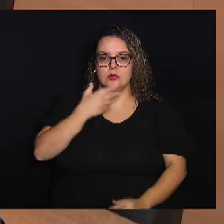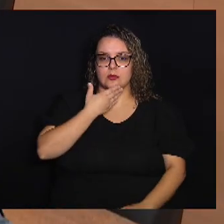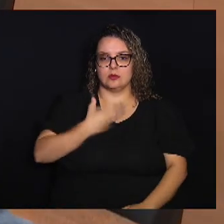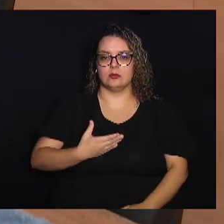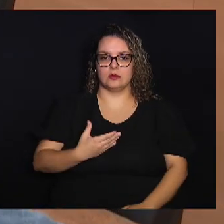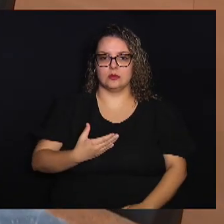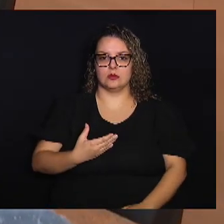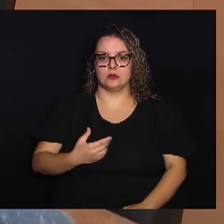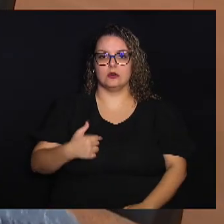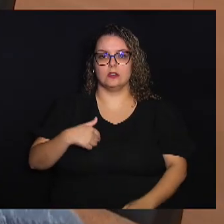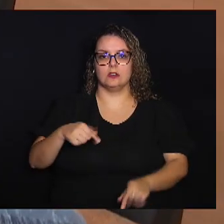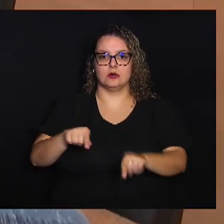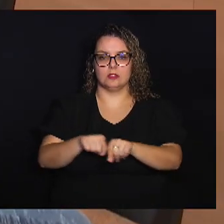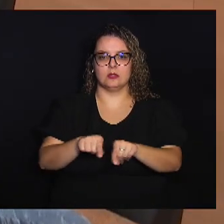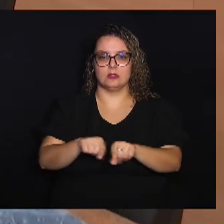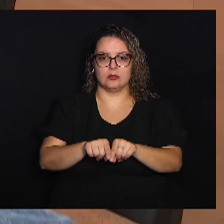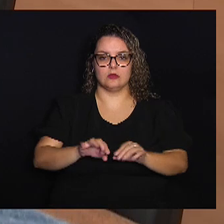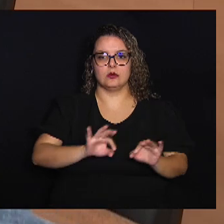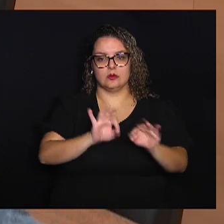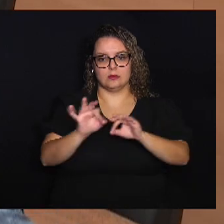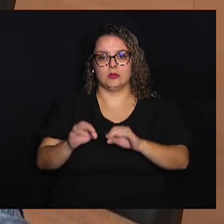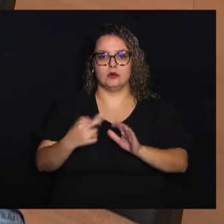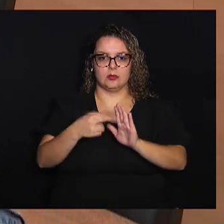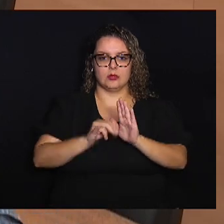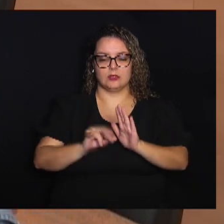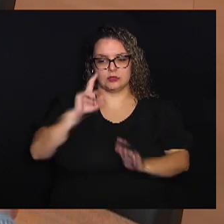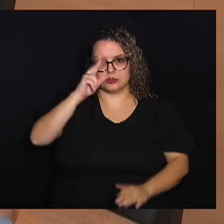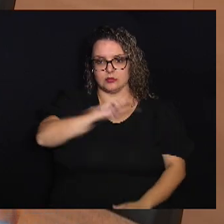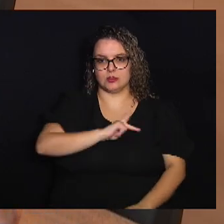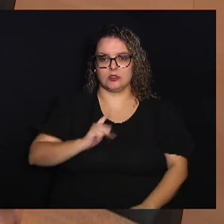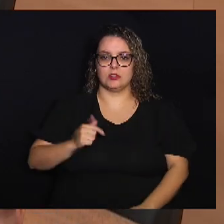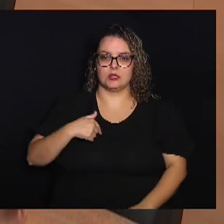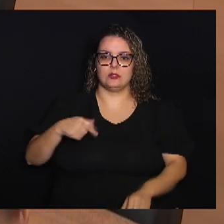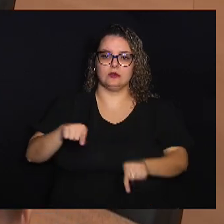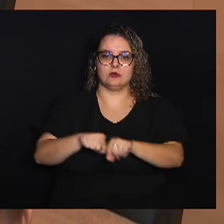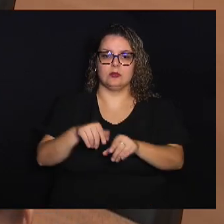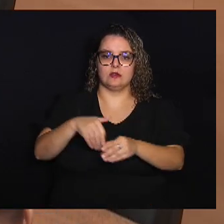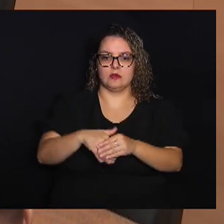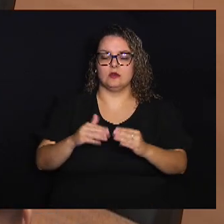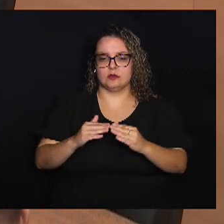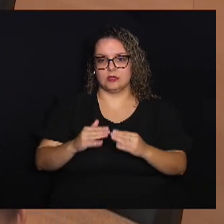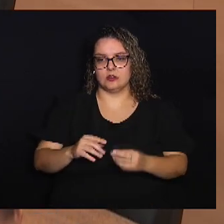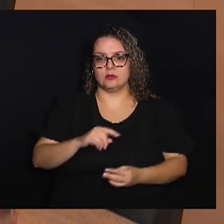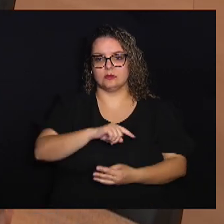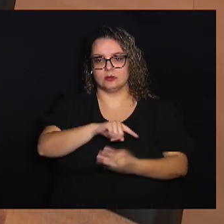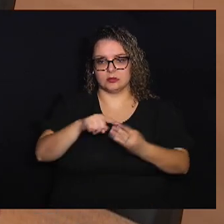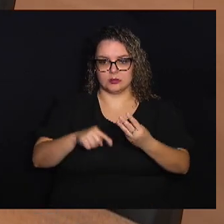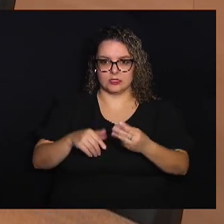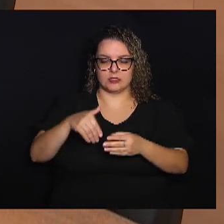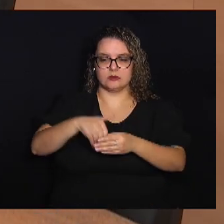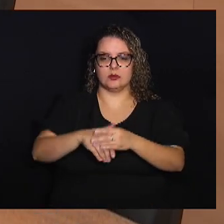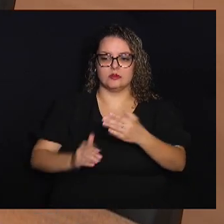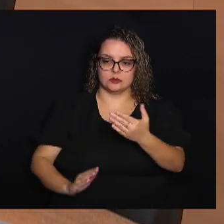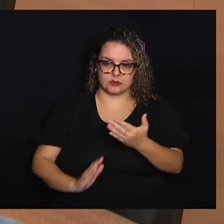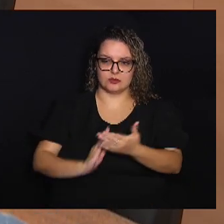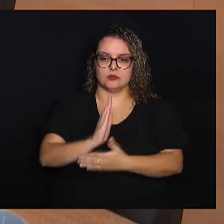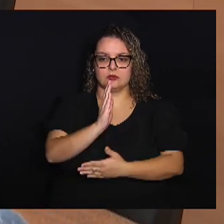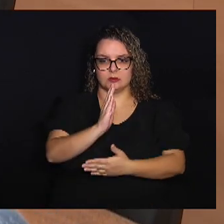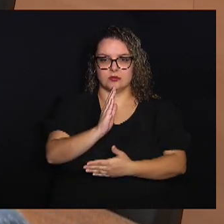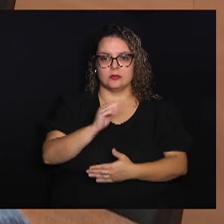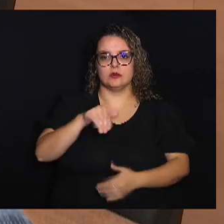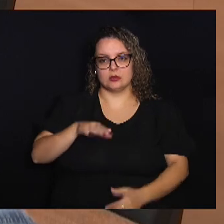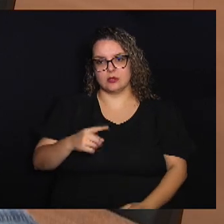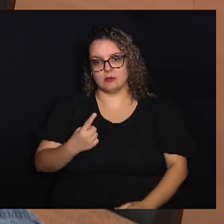Luiz. Eu também acompanho o relator, senhor presidente. Eu também voto favorável, então, com 3 votos e mais